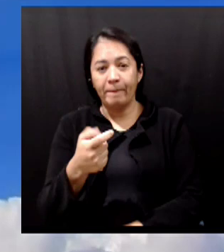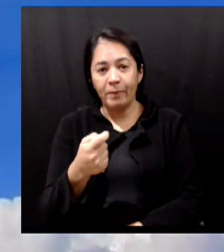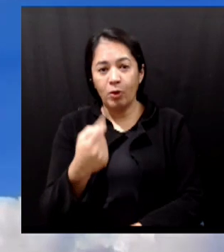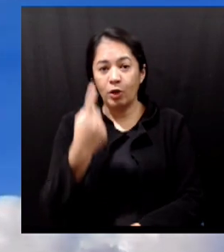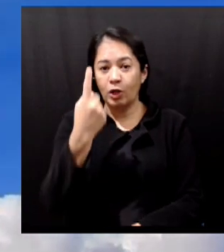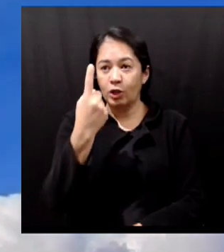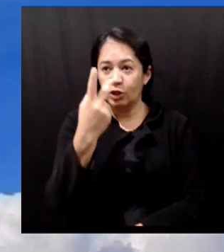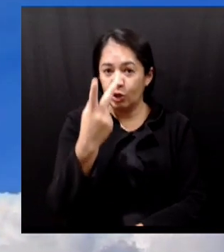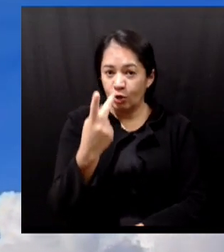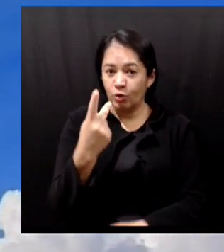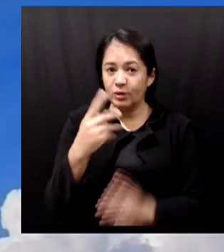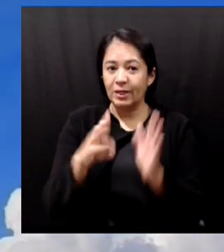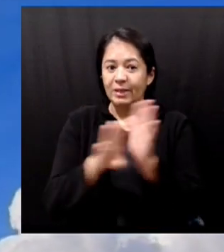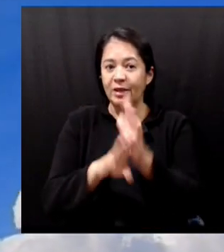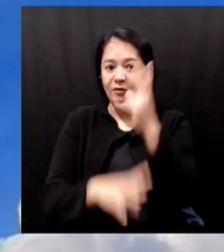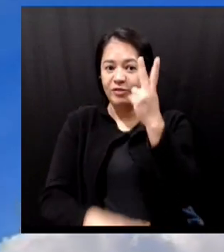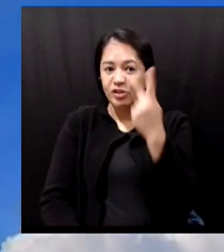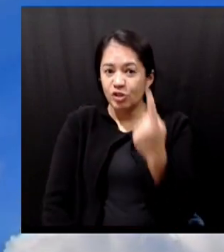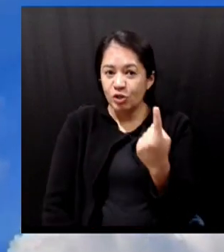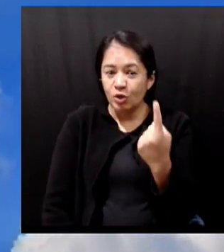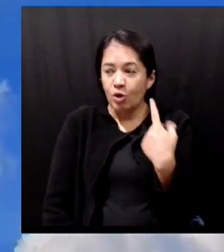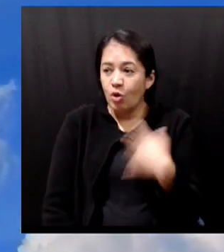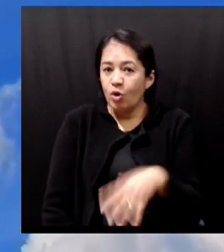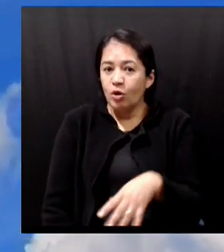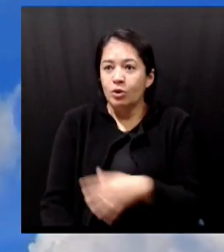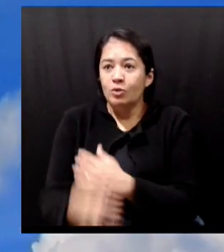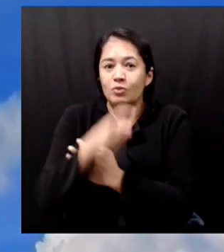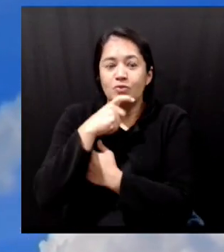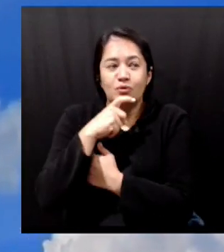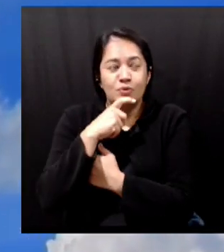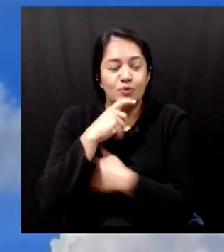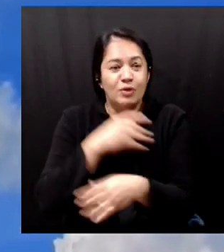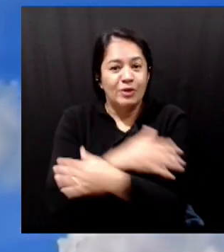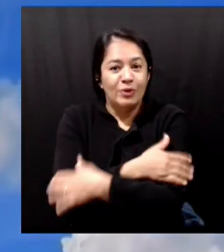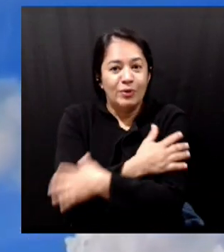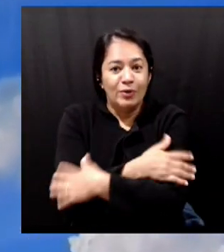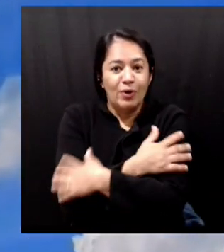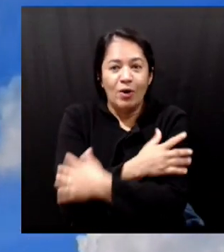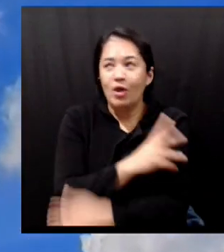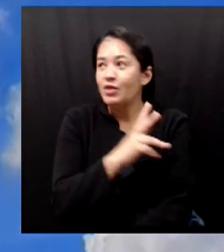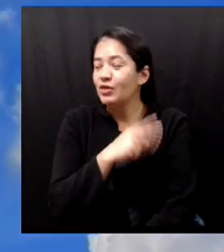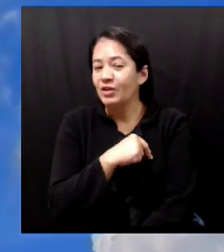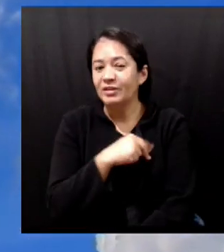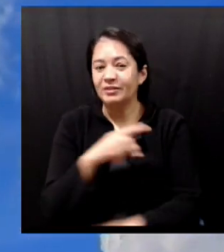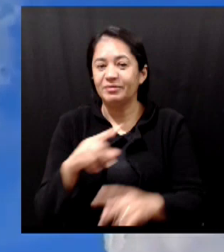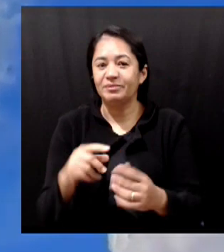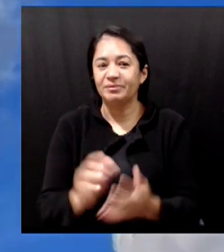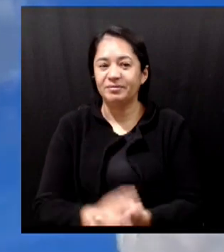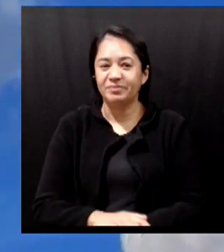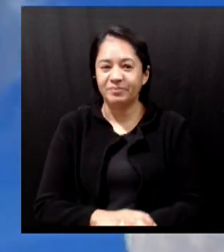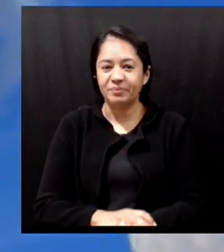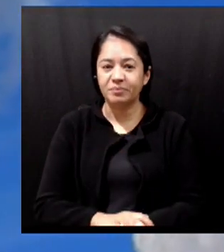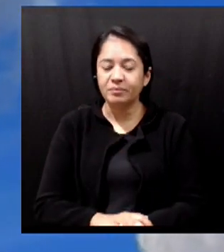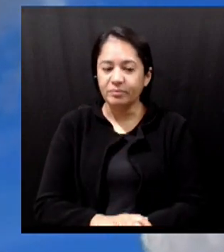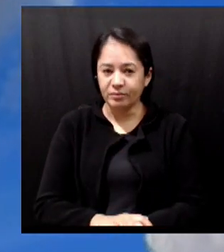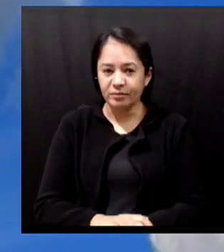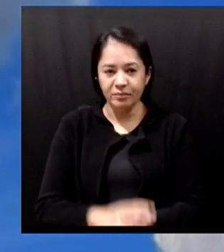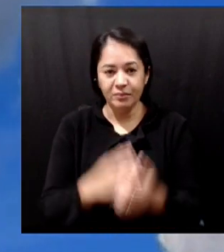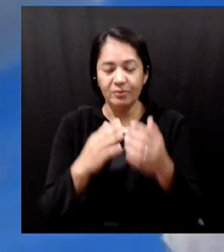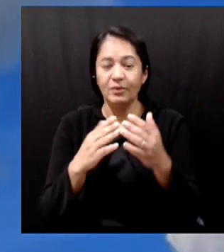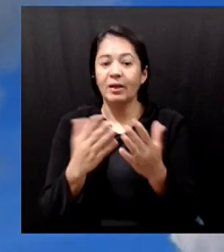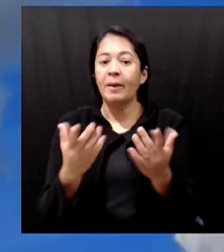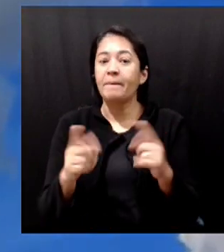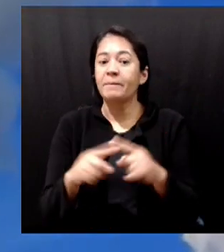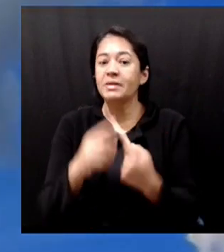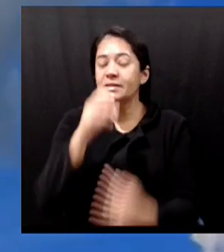gente, mas mínima 12, estava tão frio a hora que eu saí de casa, uau! Mas agora já deu uma esquentadinha, né? Máxima 21. Para sábado, gente, céu